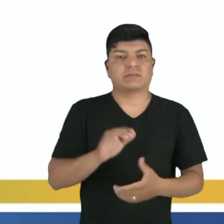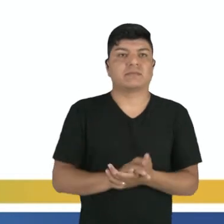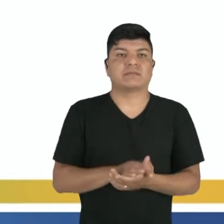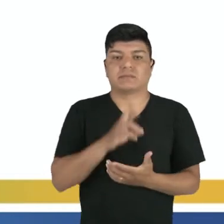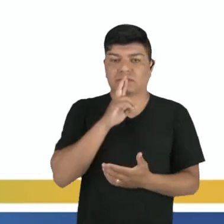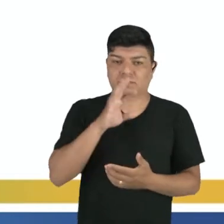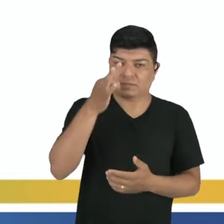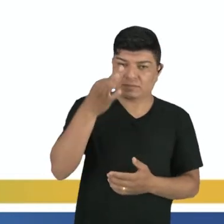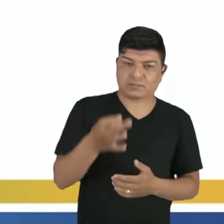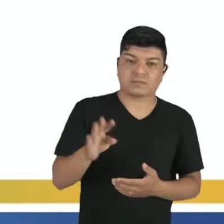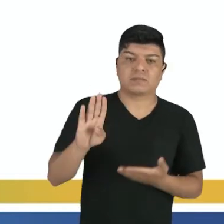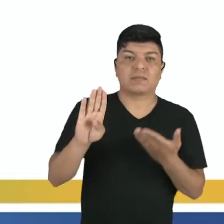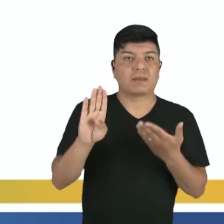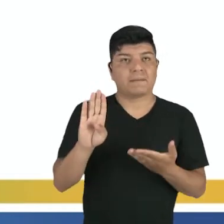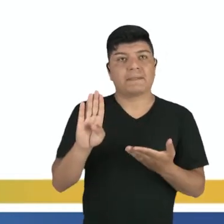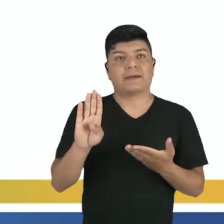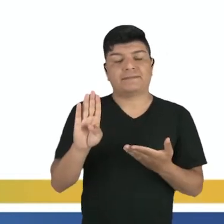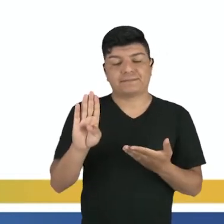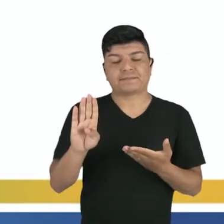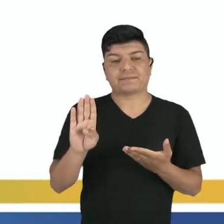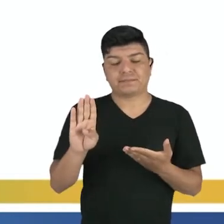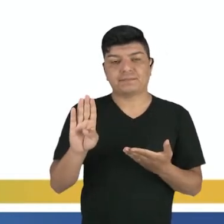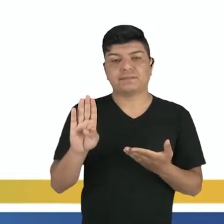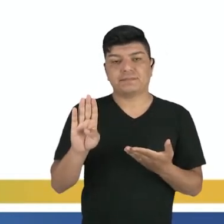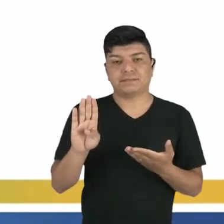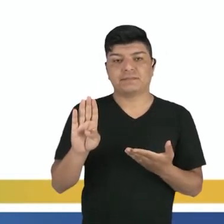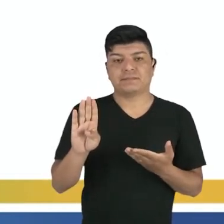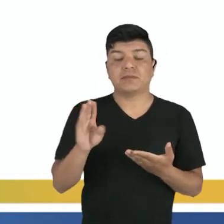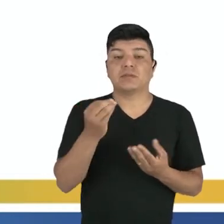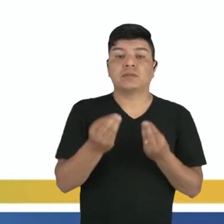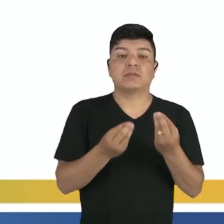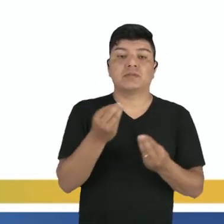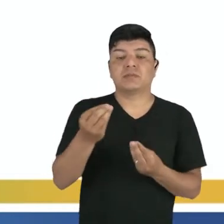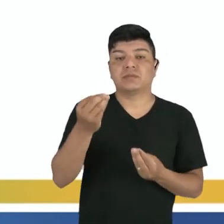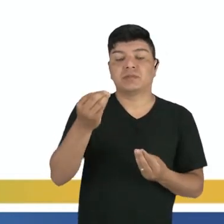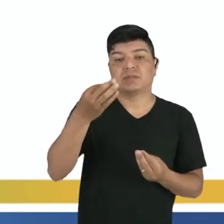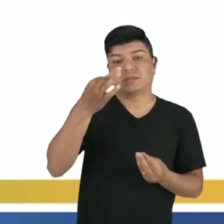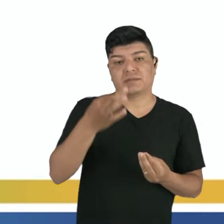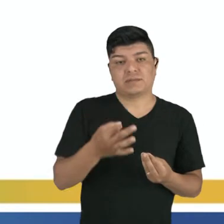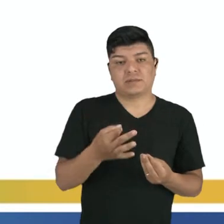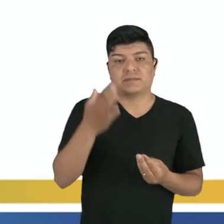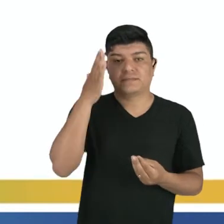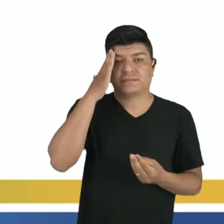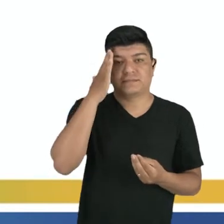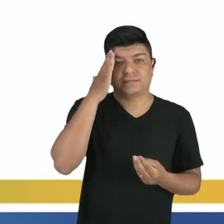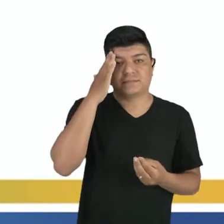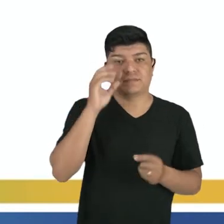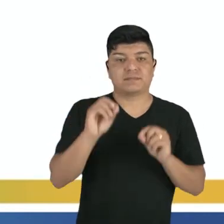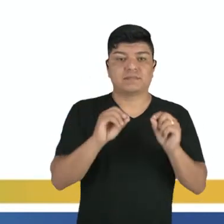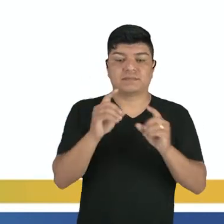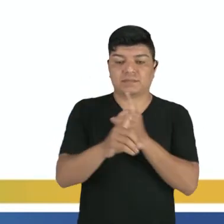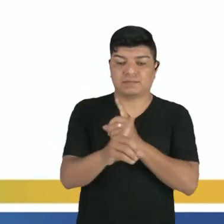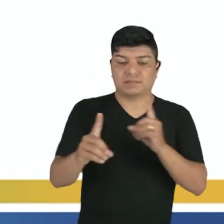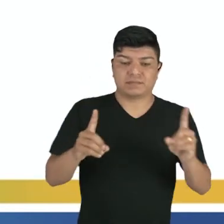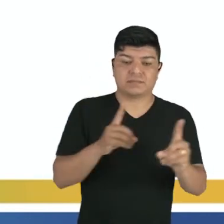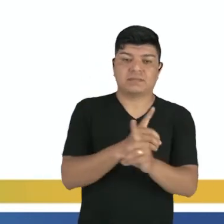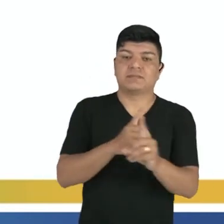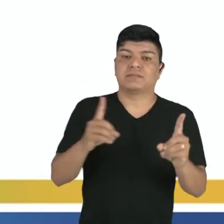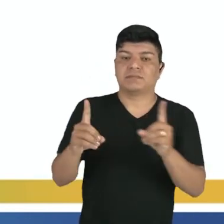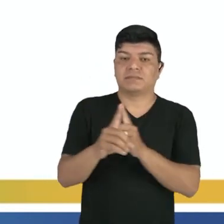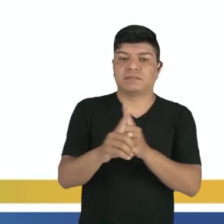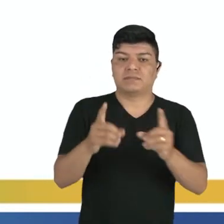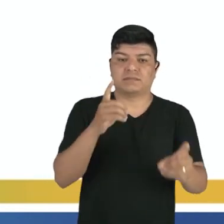tão resposta correta na progressão da equipe pessoal como é que eu acertaria essa questão sabendo o que que é o drible no handebol